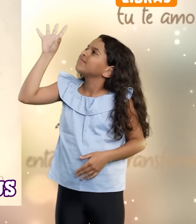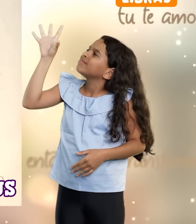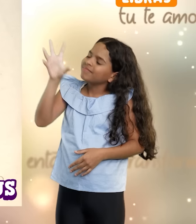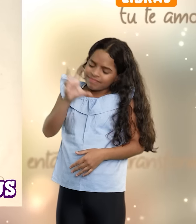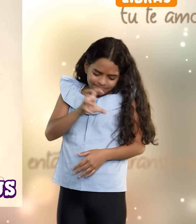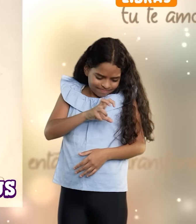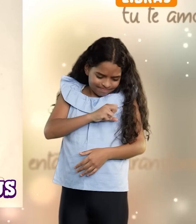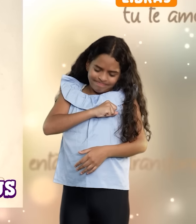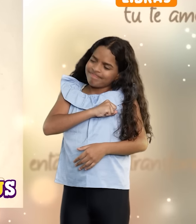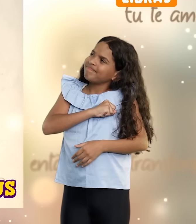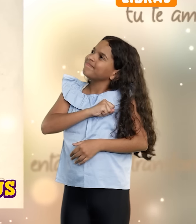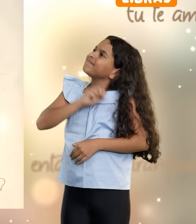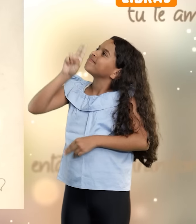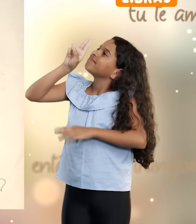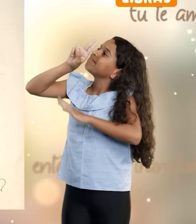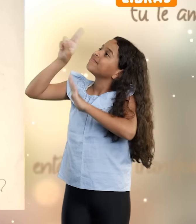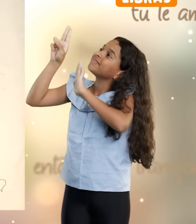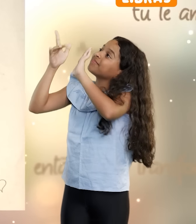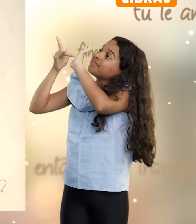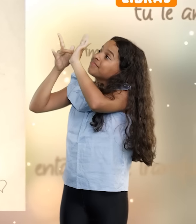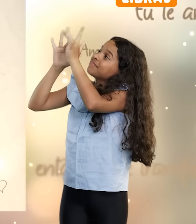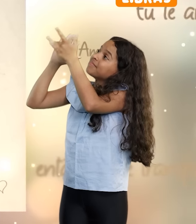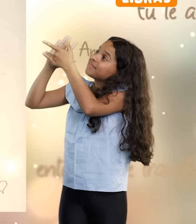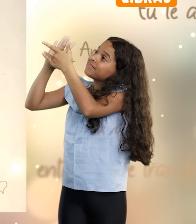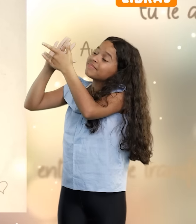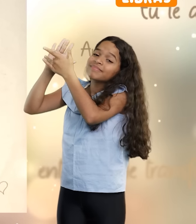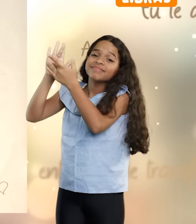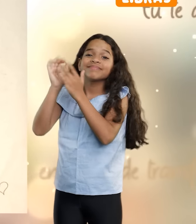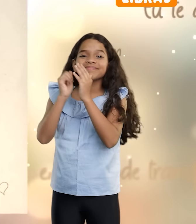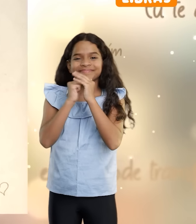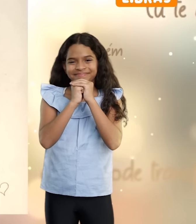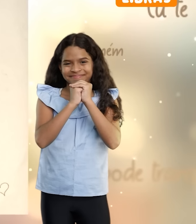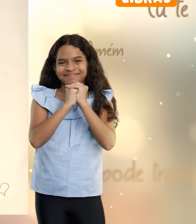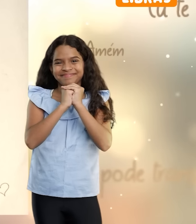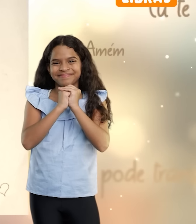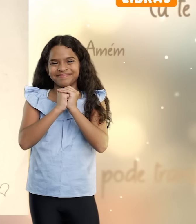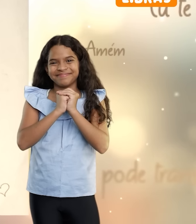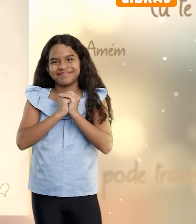Em nome de Jesus, amém.